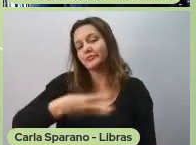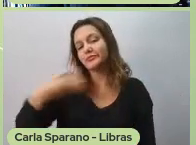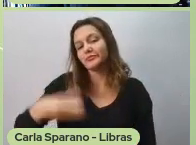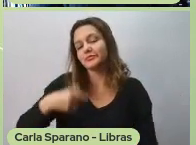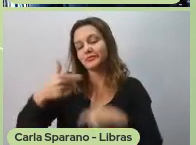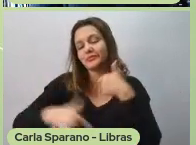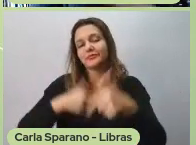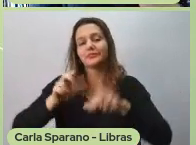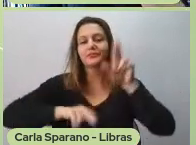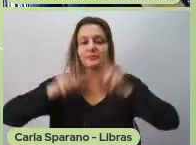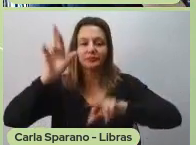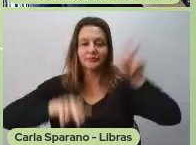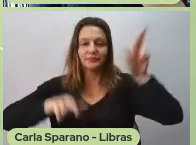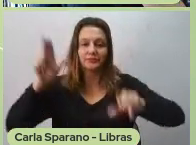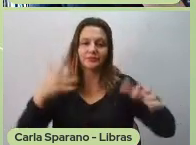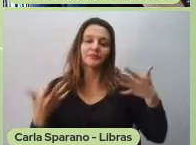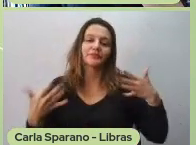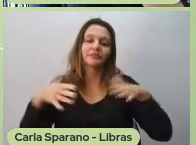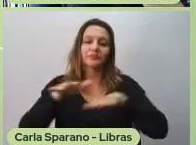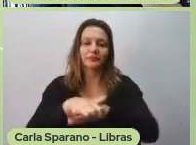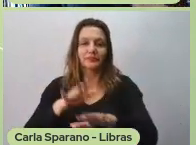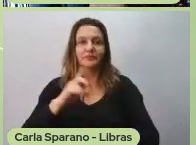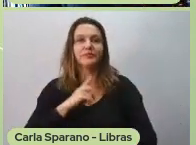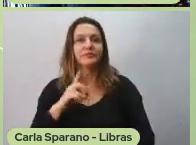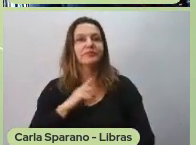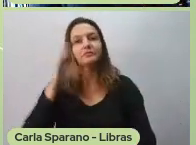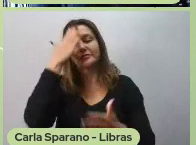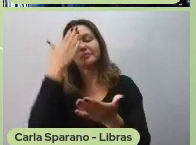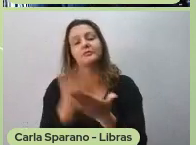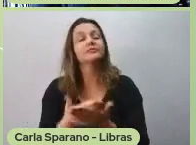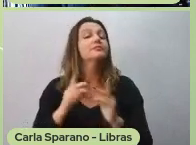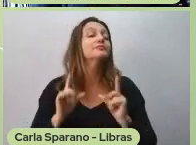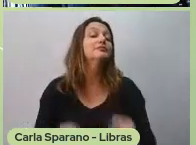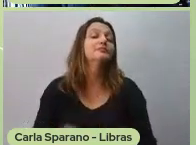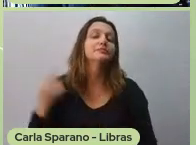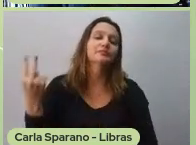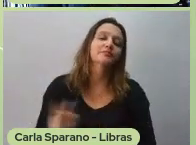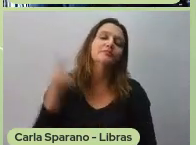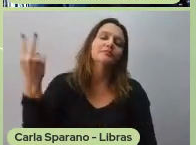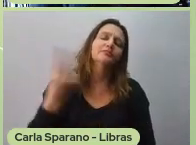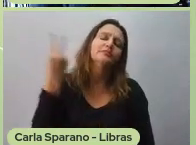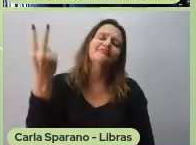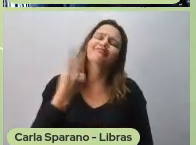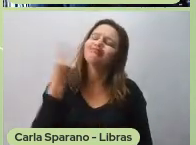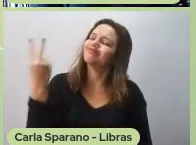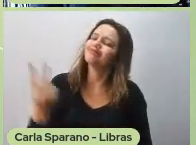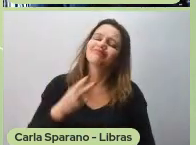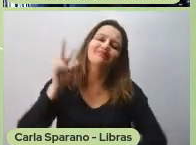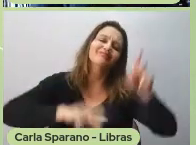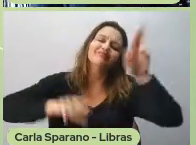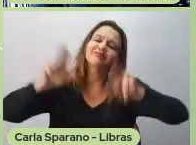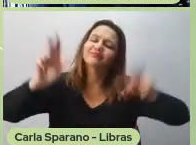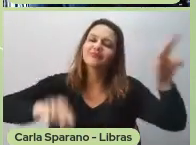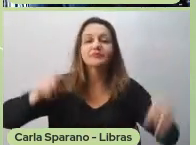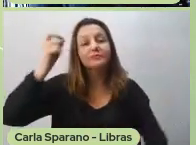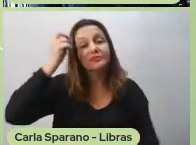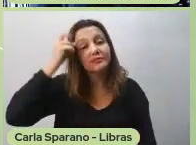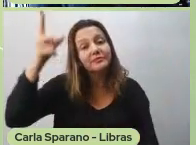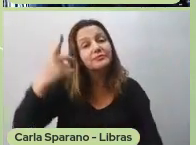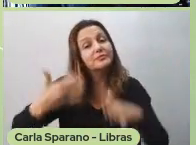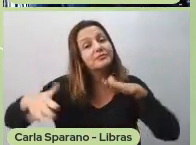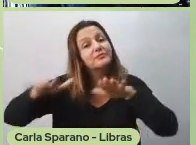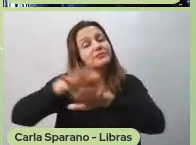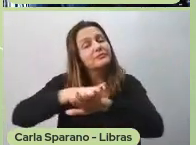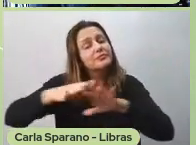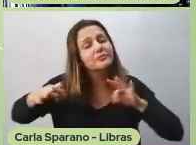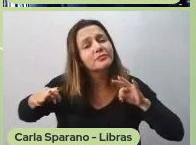e inclusão que a gente faz, a gente acredita muito na valorização da diversidade, na cultura inclusiva, onde todas